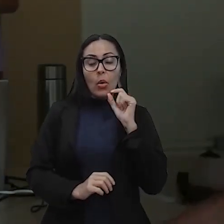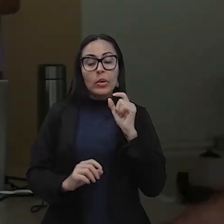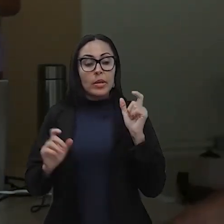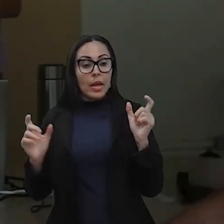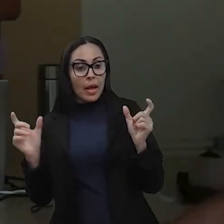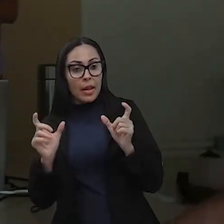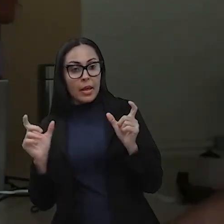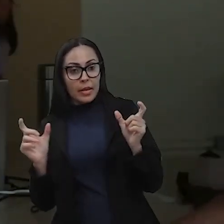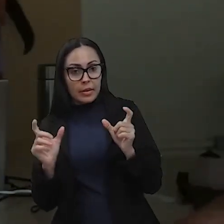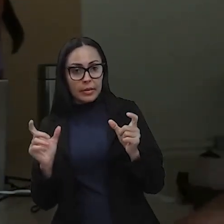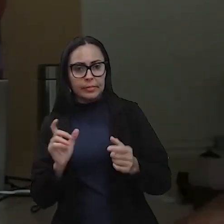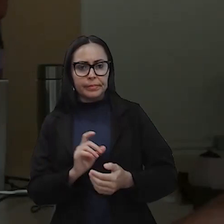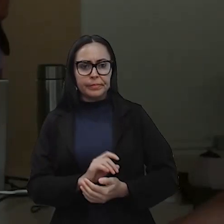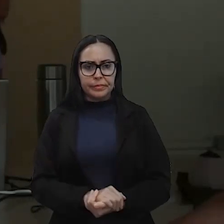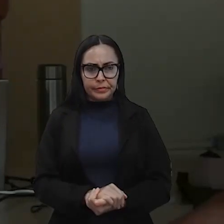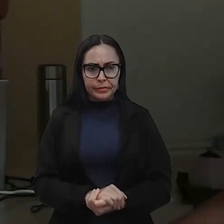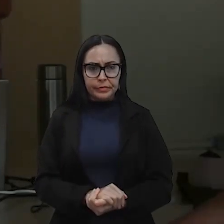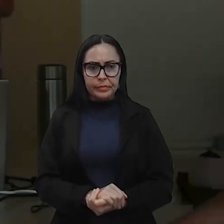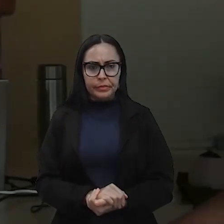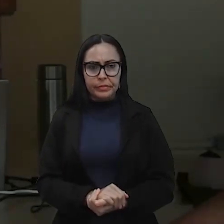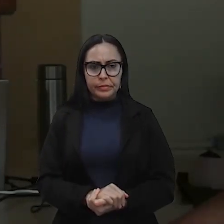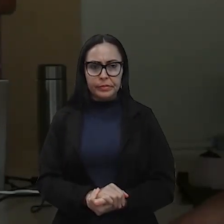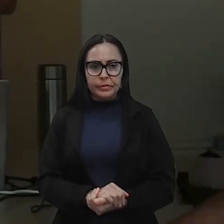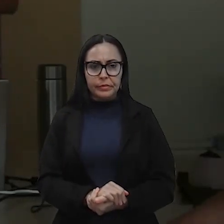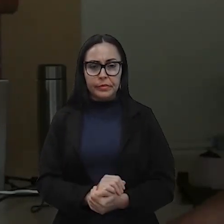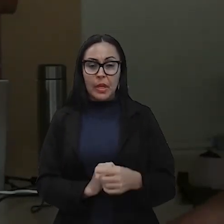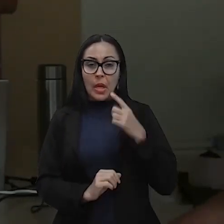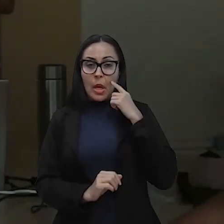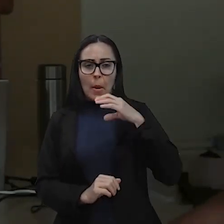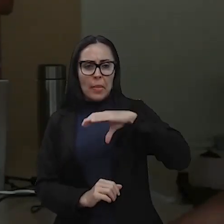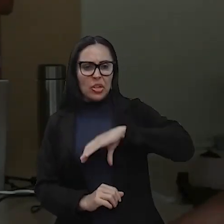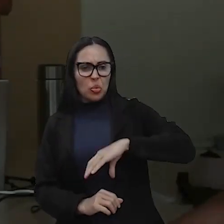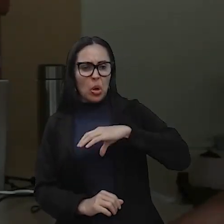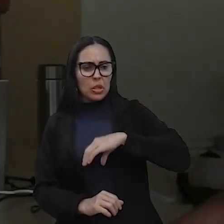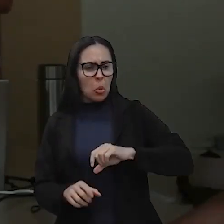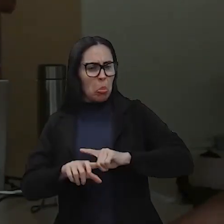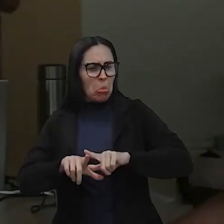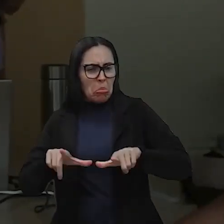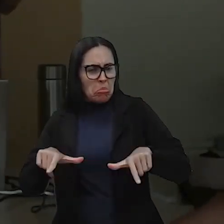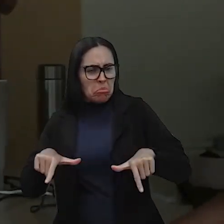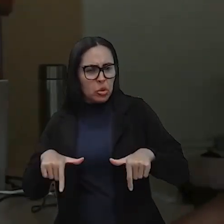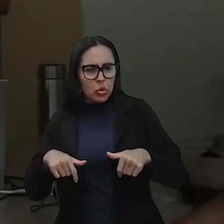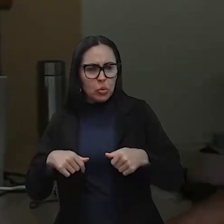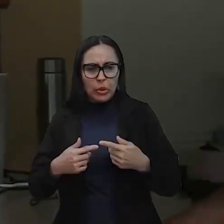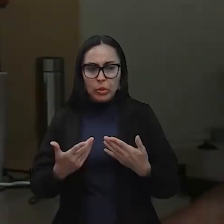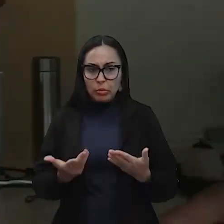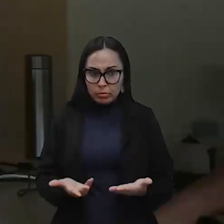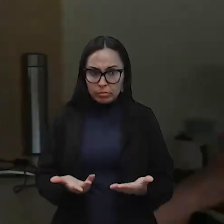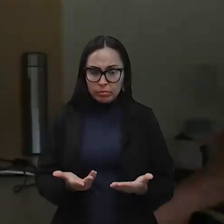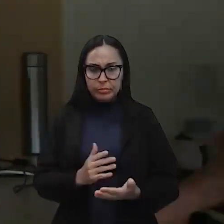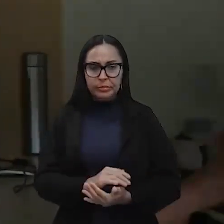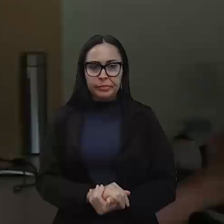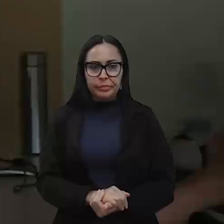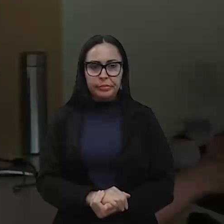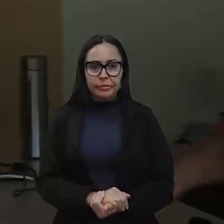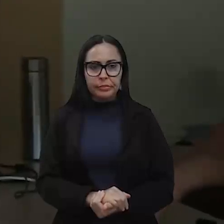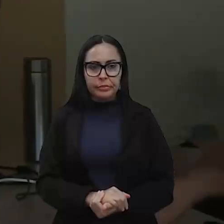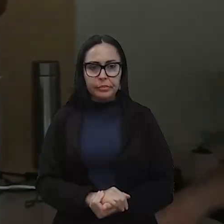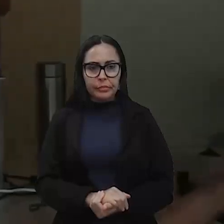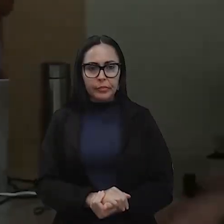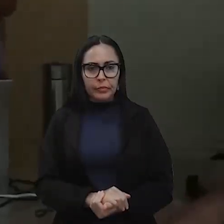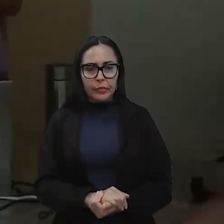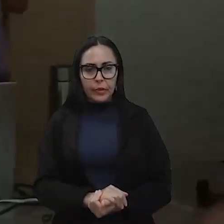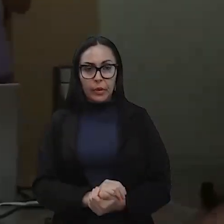mais precisa. Ausência de menstruação nessa idade, incomum. Opa, sinal de